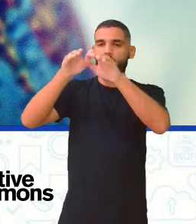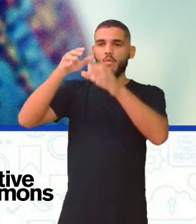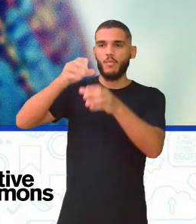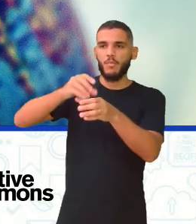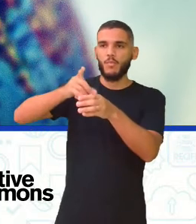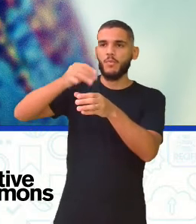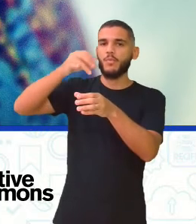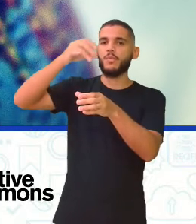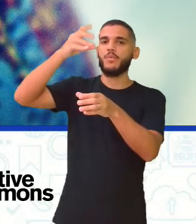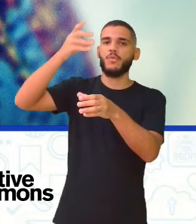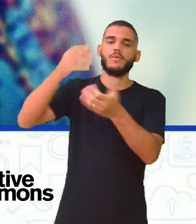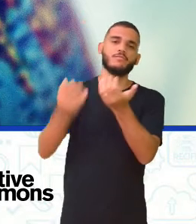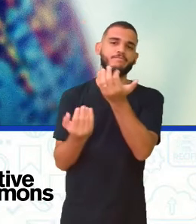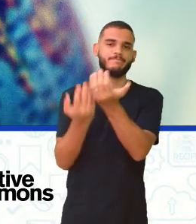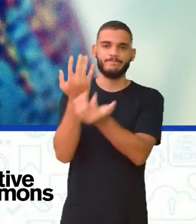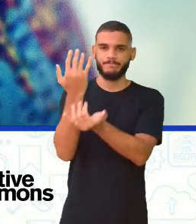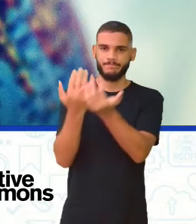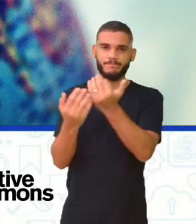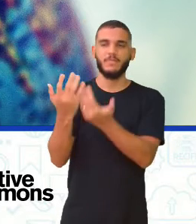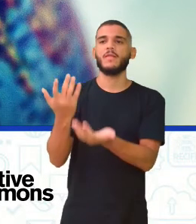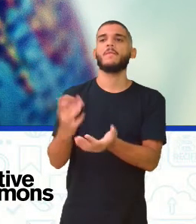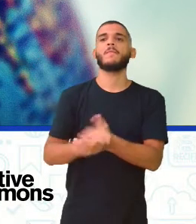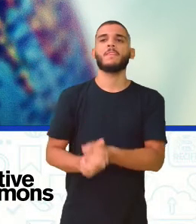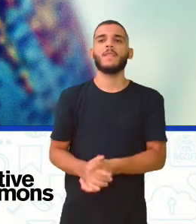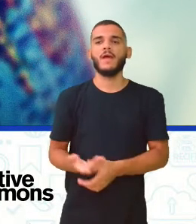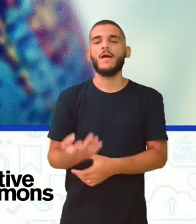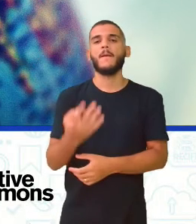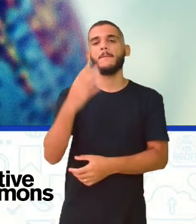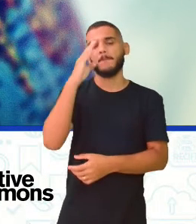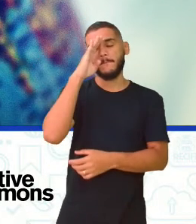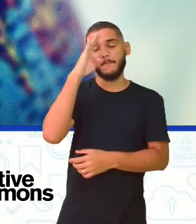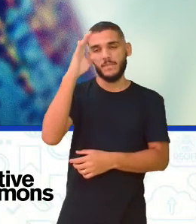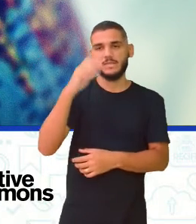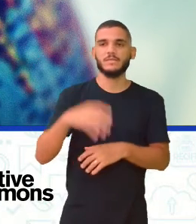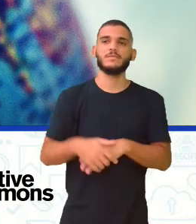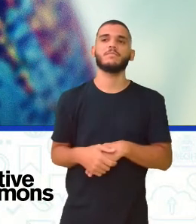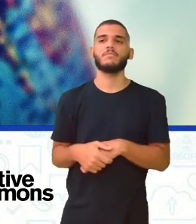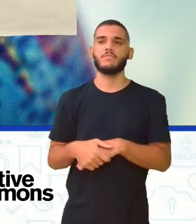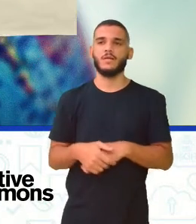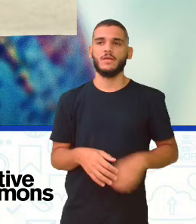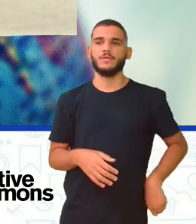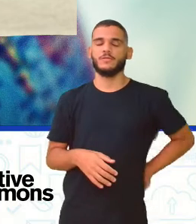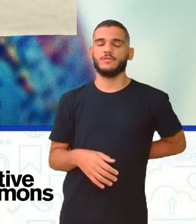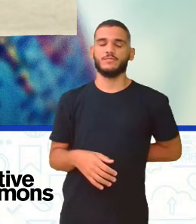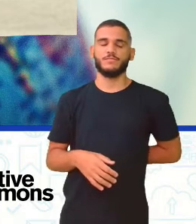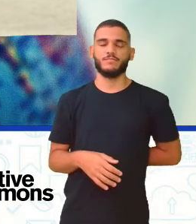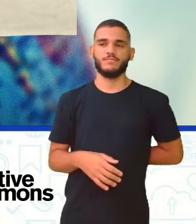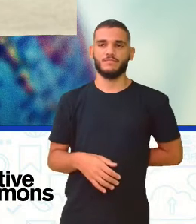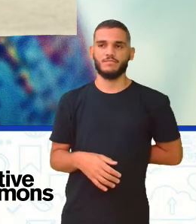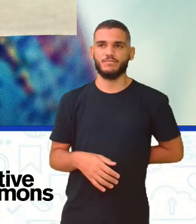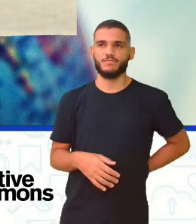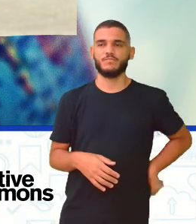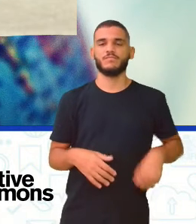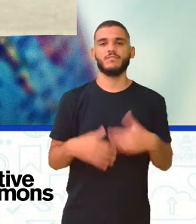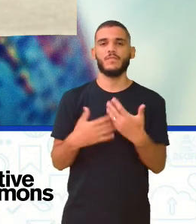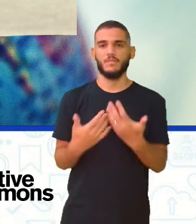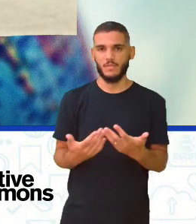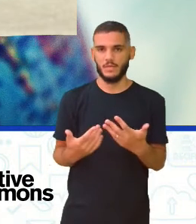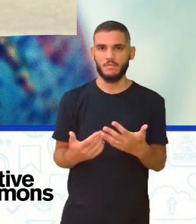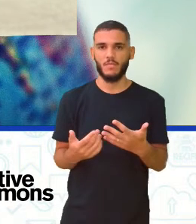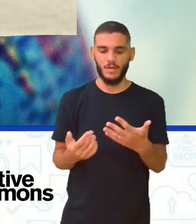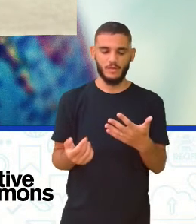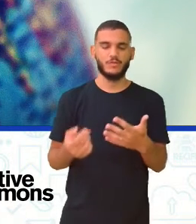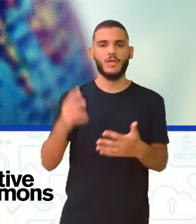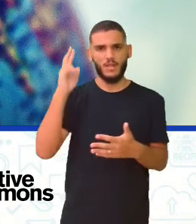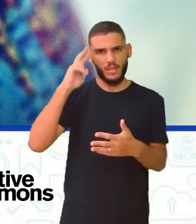vulcanismos. Os principais agentes exógenos, se a gente falou dos endógenos que vão transformar